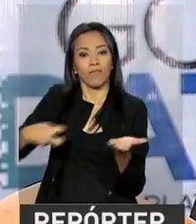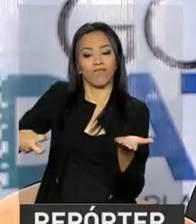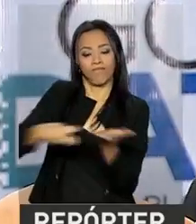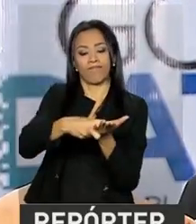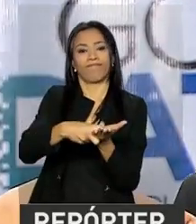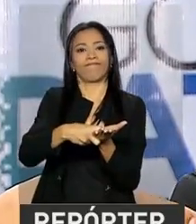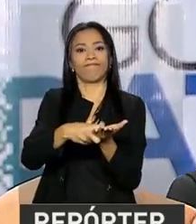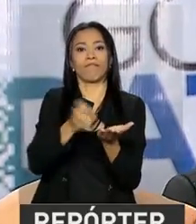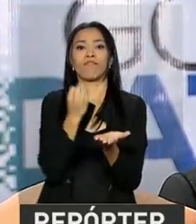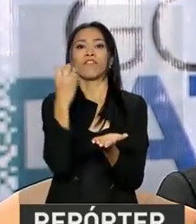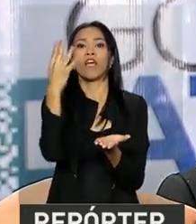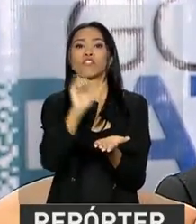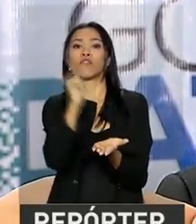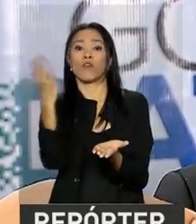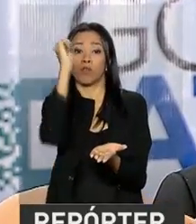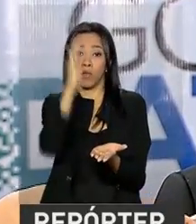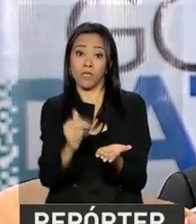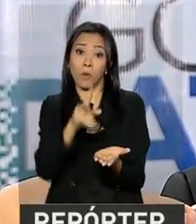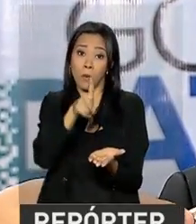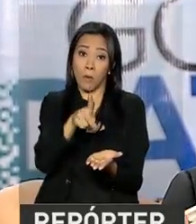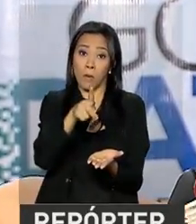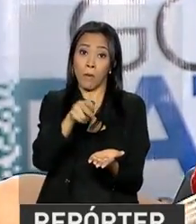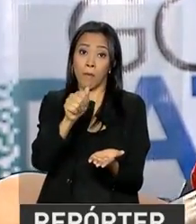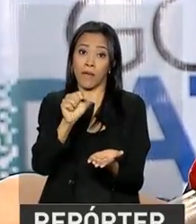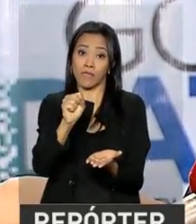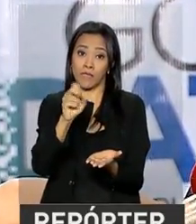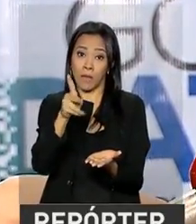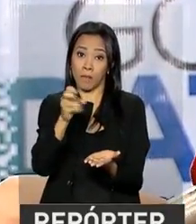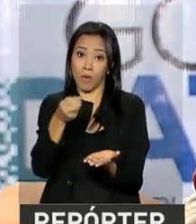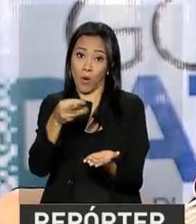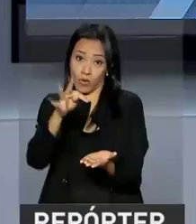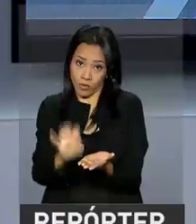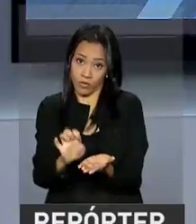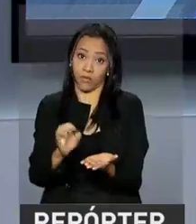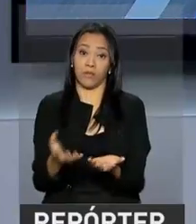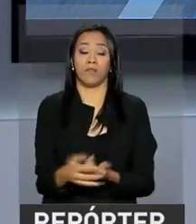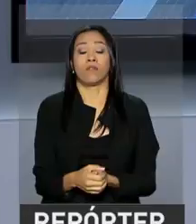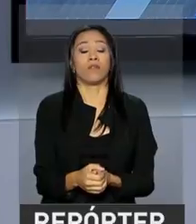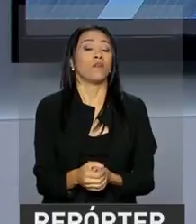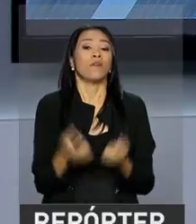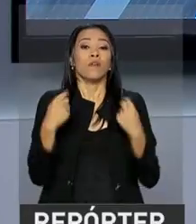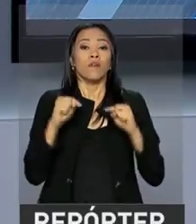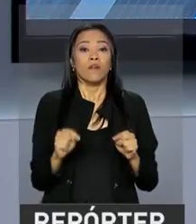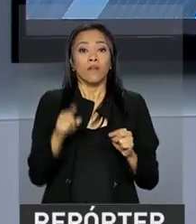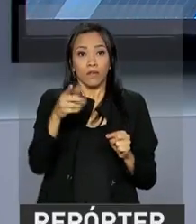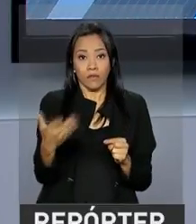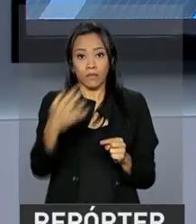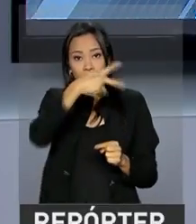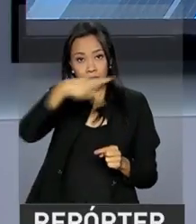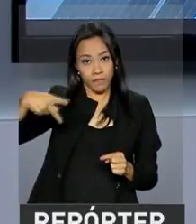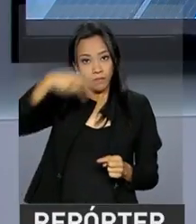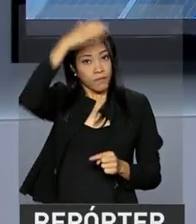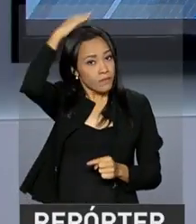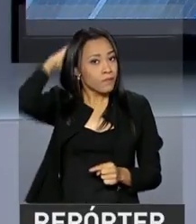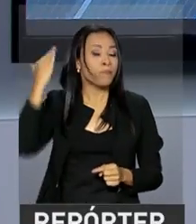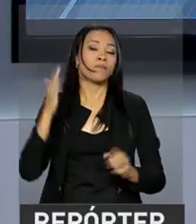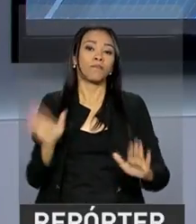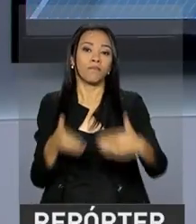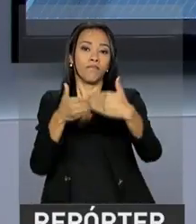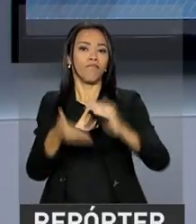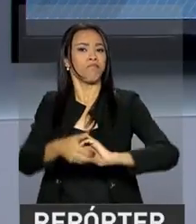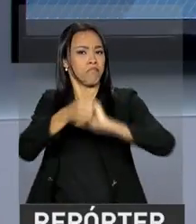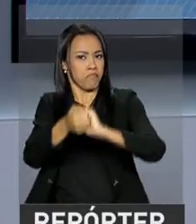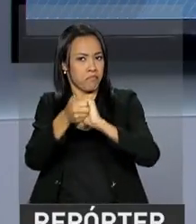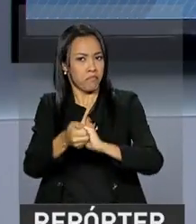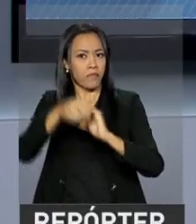assim que nós tivemos com o projeto implementado já não precisa mais levar o presidente michel temer parabenizou emanuel